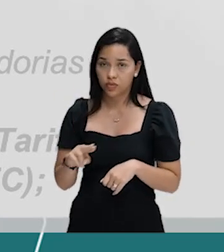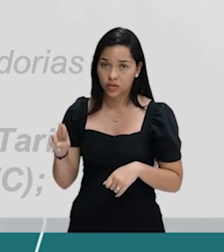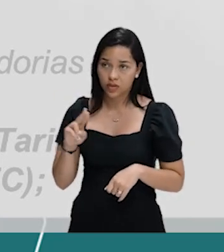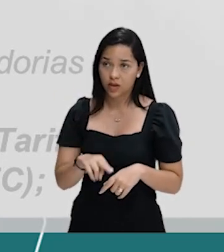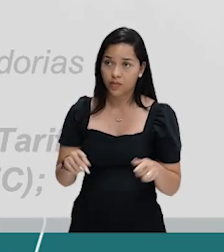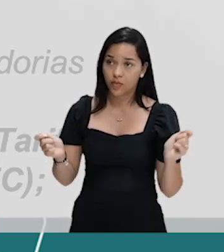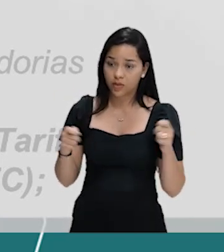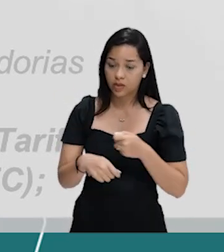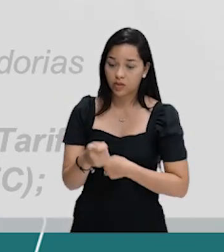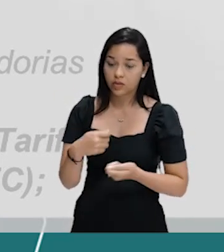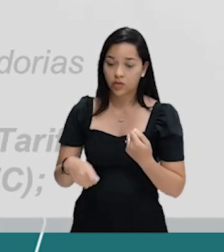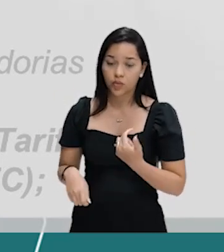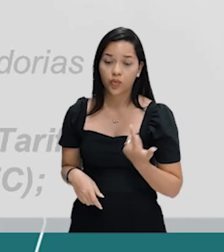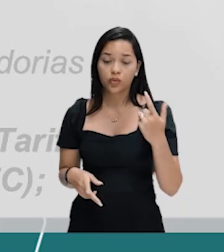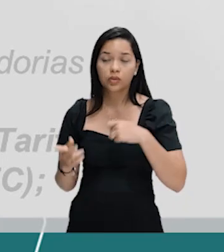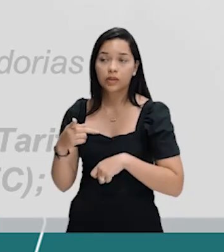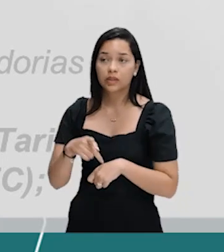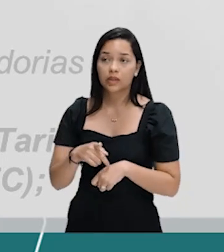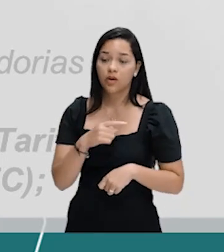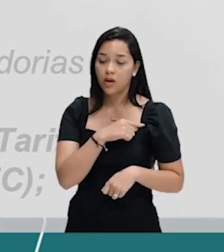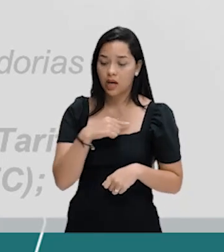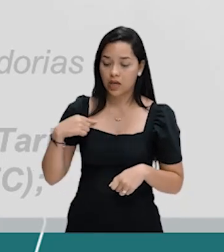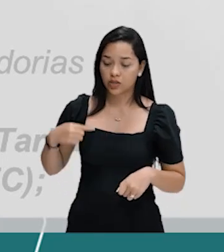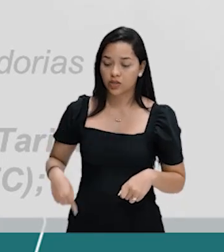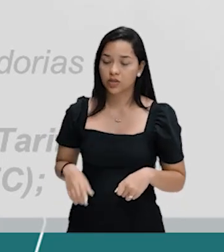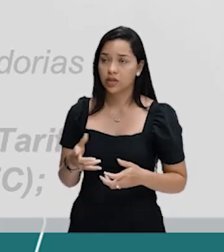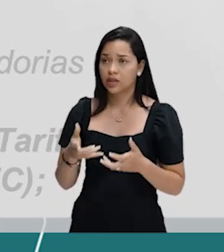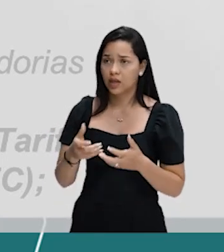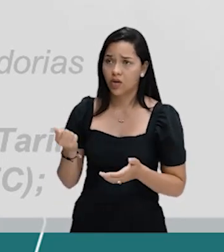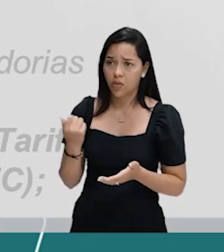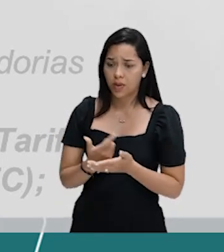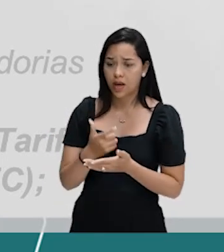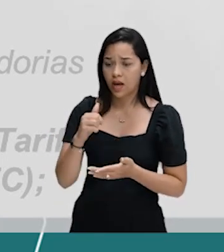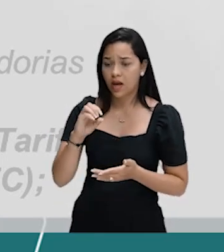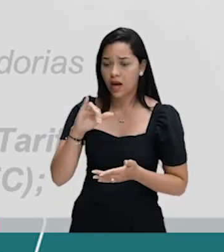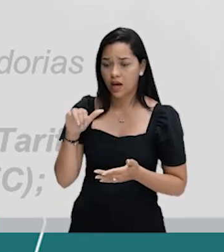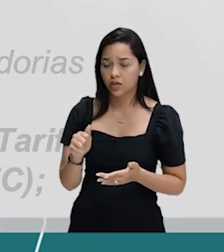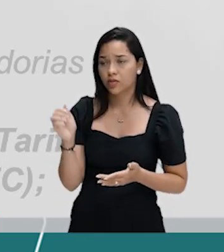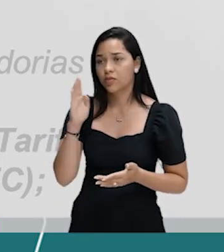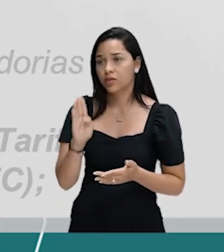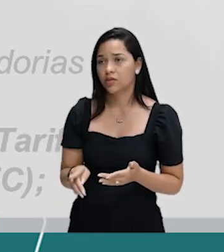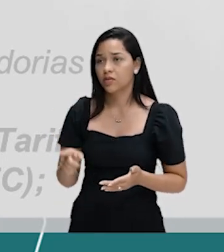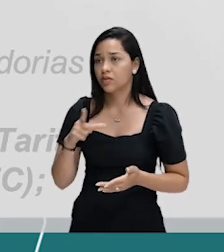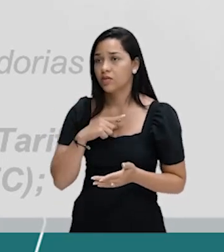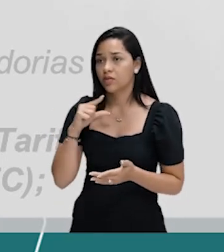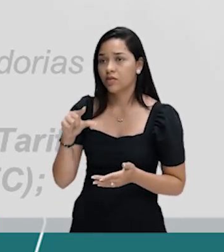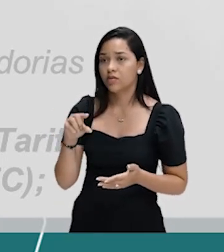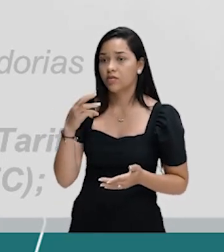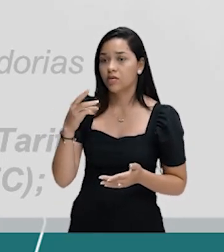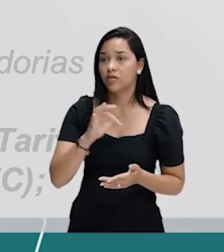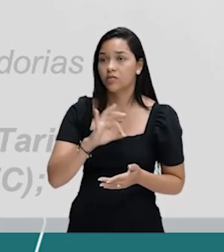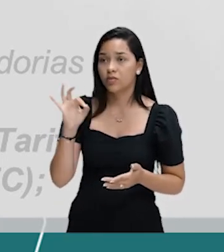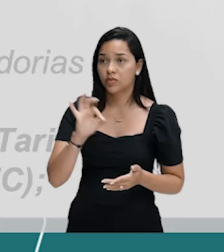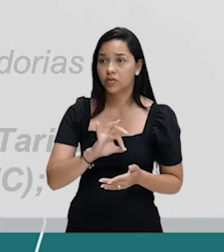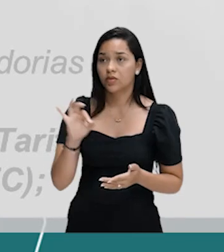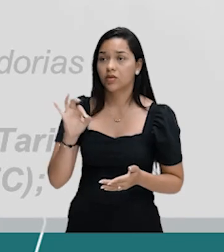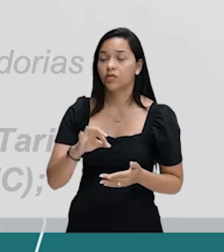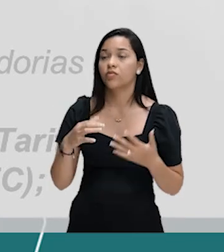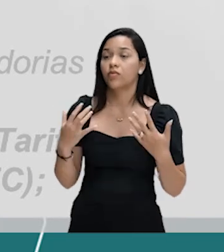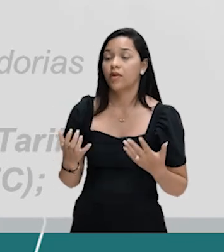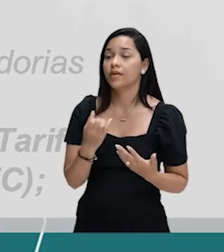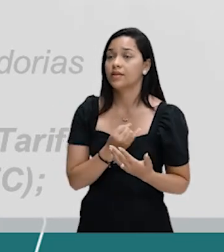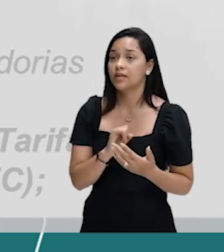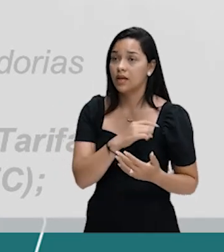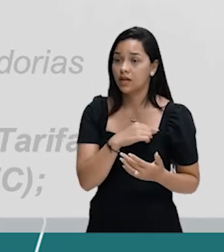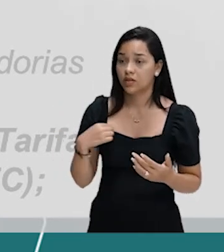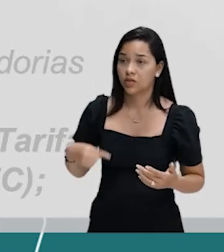para negociar com outros países. Então, a China, por exemplo, quer comprar a soja do Brasil, o Brasil vai ter uma taxação, por exemplo, de 3% sobre essa soja. Se